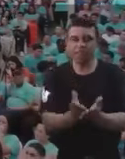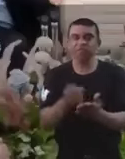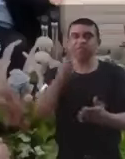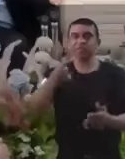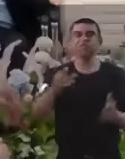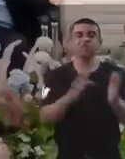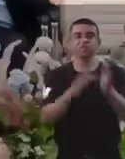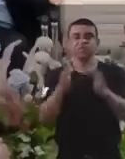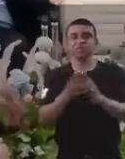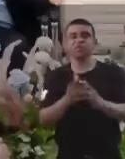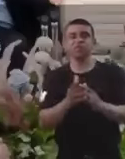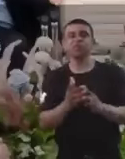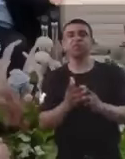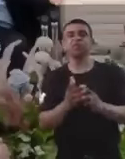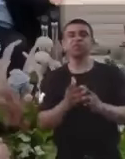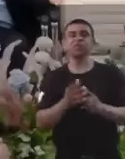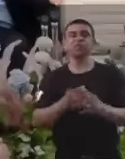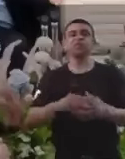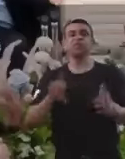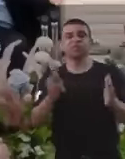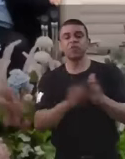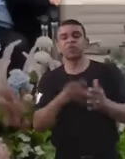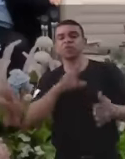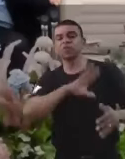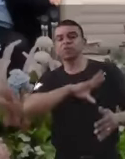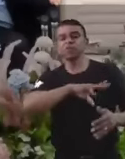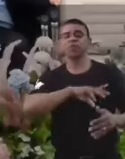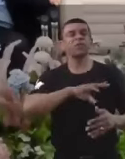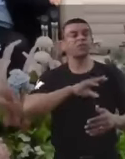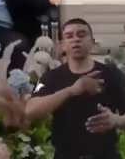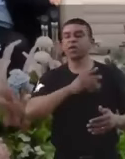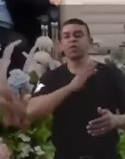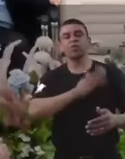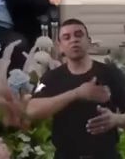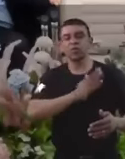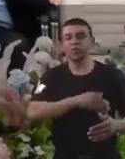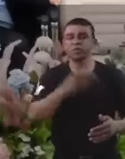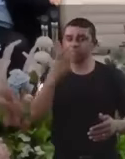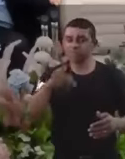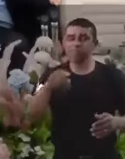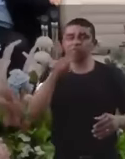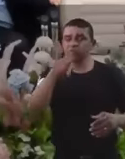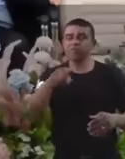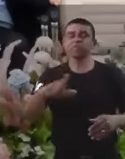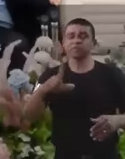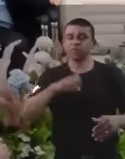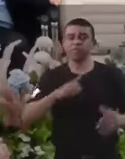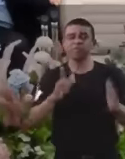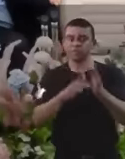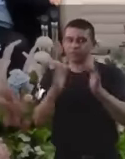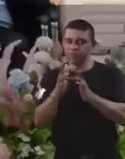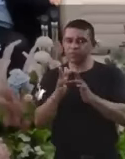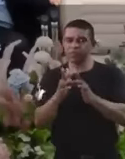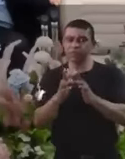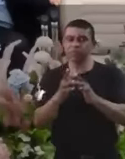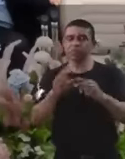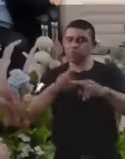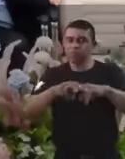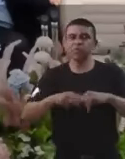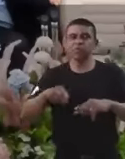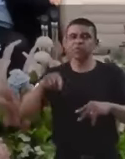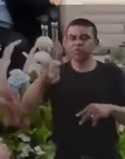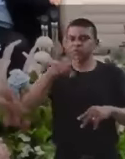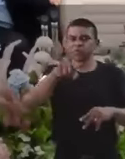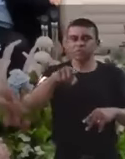Eles não têm a autoridade da palavra, você tem. Aí Jesus diz assim: não se preocupem.